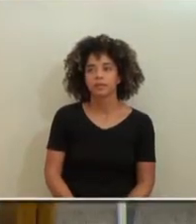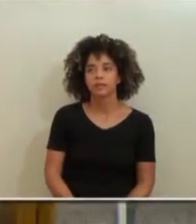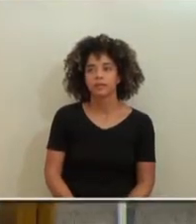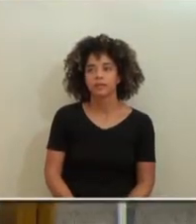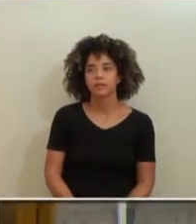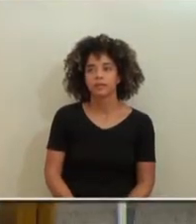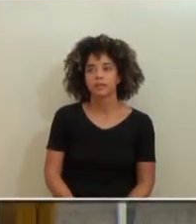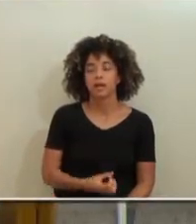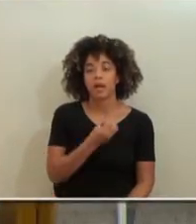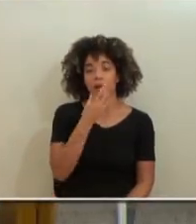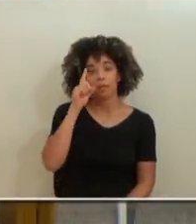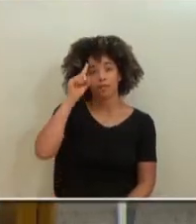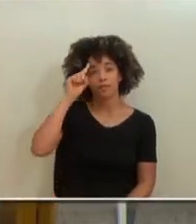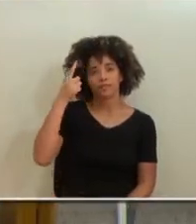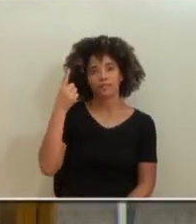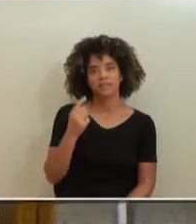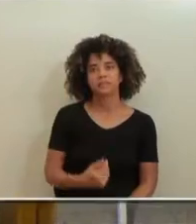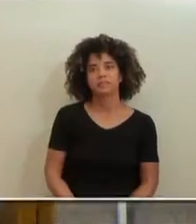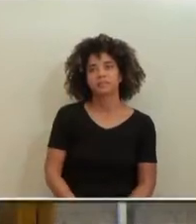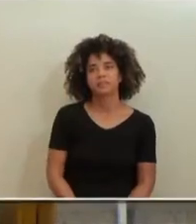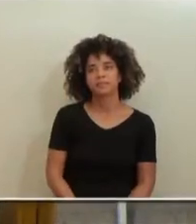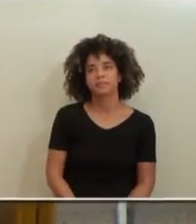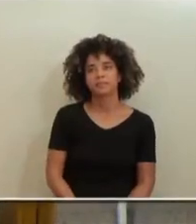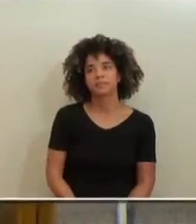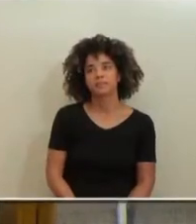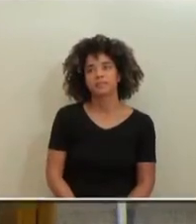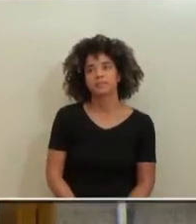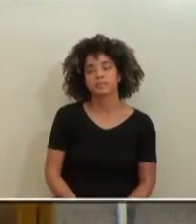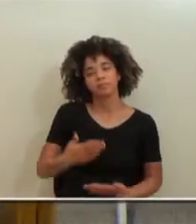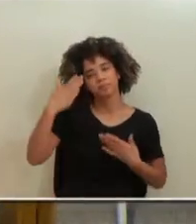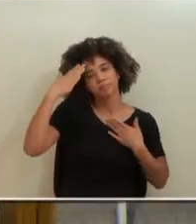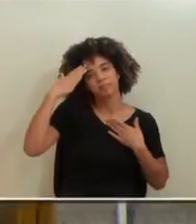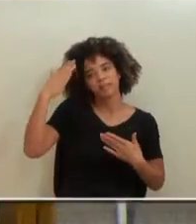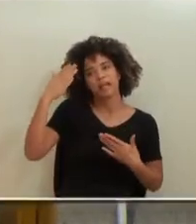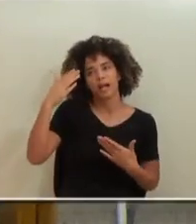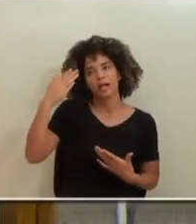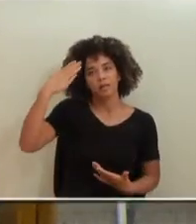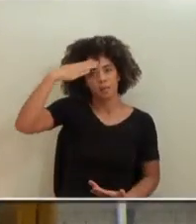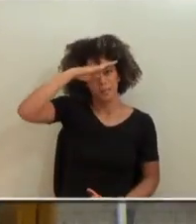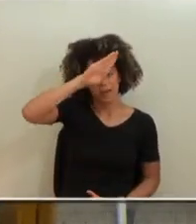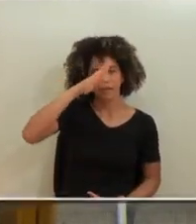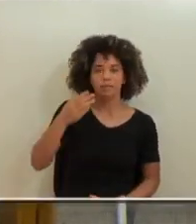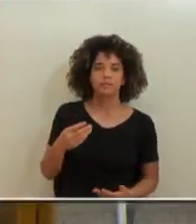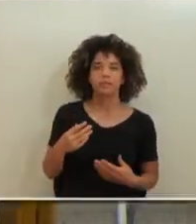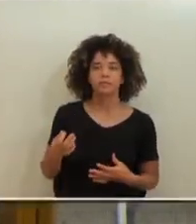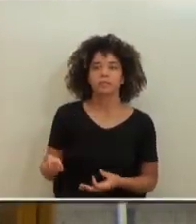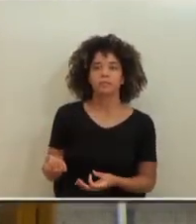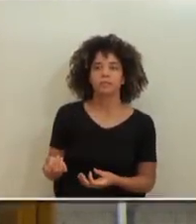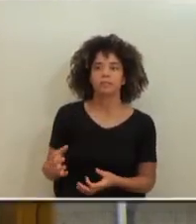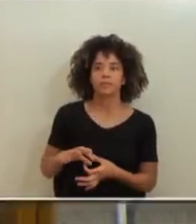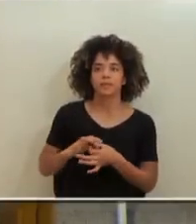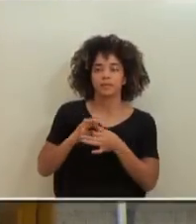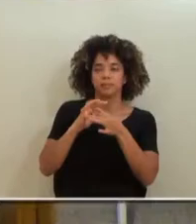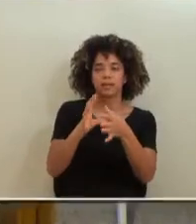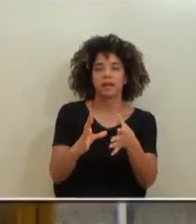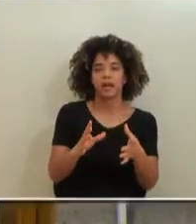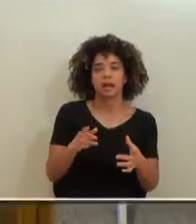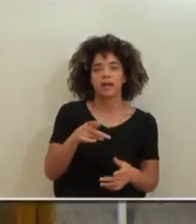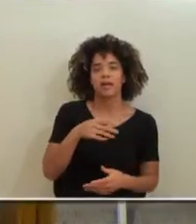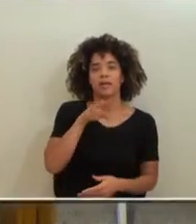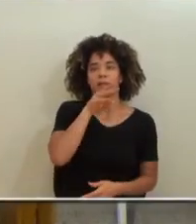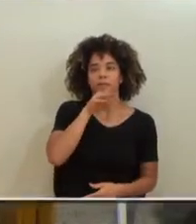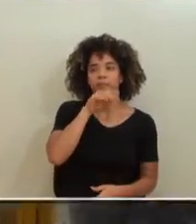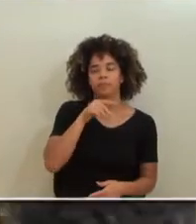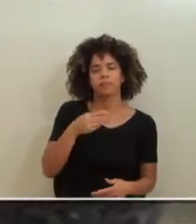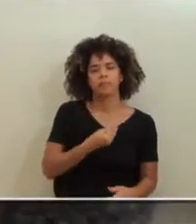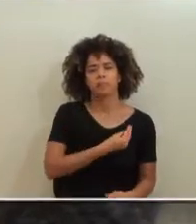Bom dia a todos. Presidente Márcio Rosa, obrigado pela palavra. Primeiro, eu preciso agradecer, na verdade, a presença de todos. Alguns vieram de